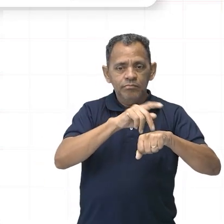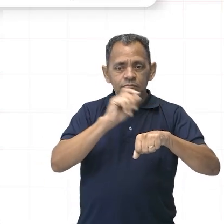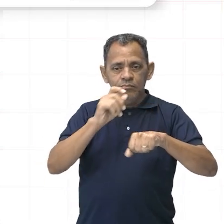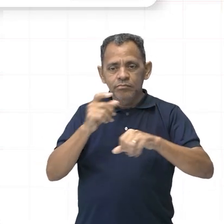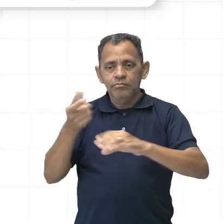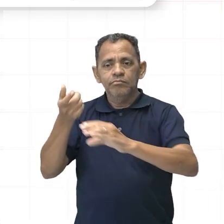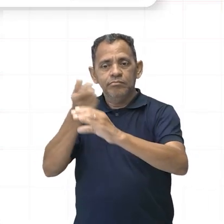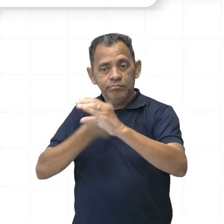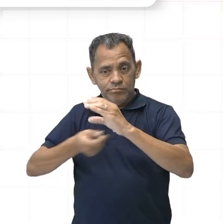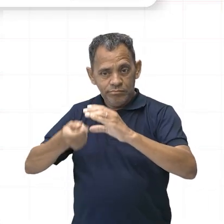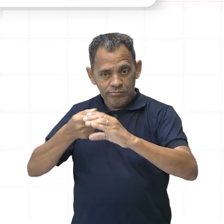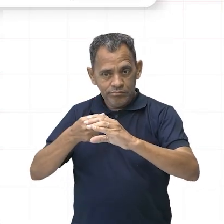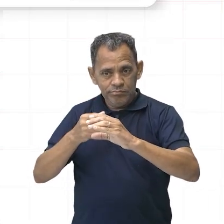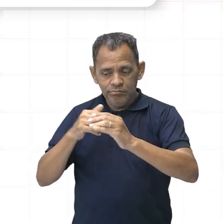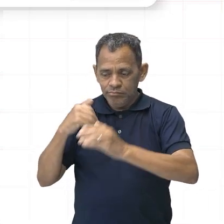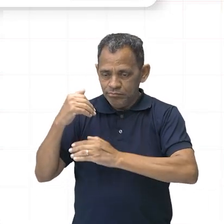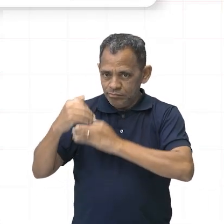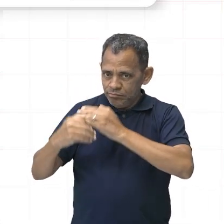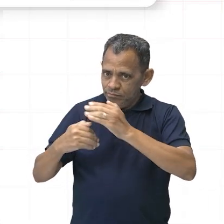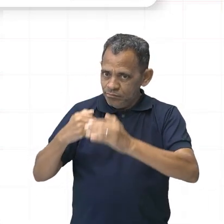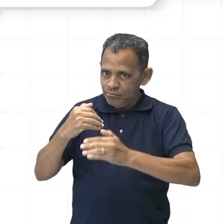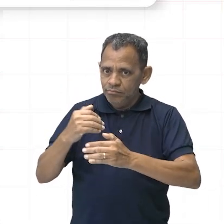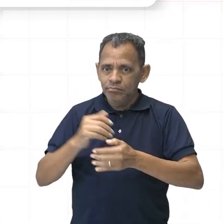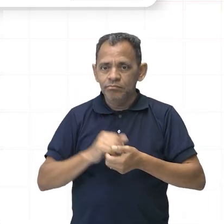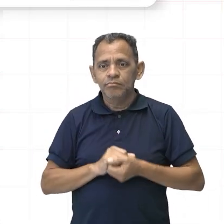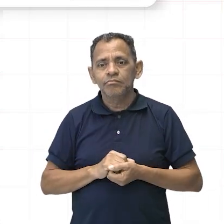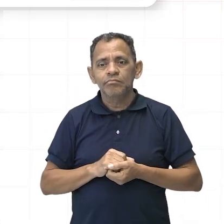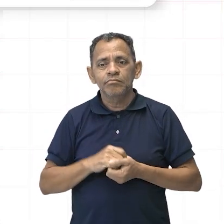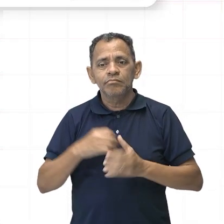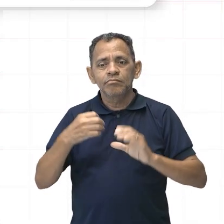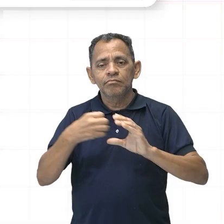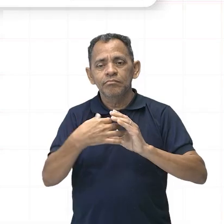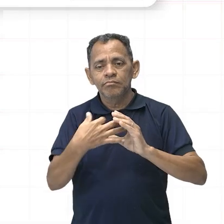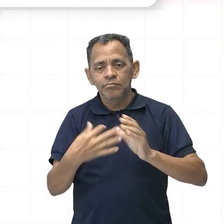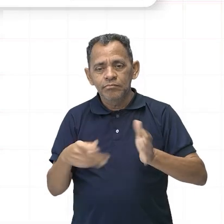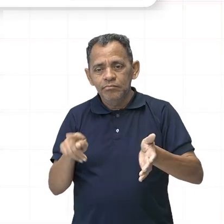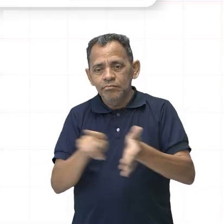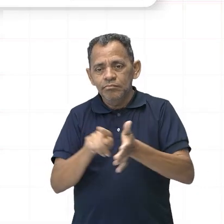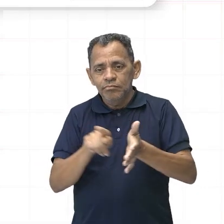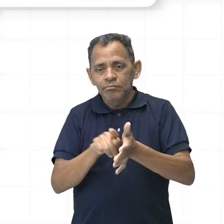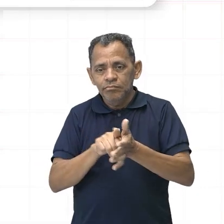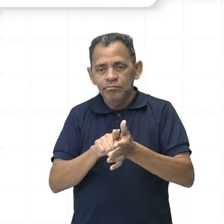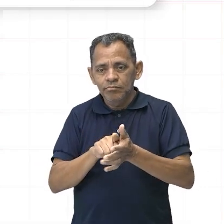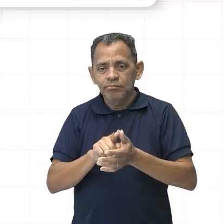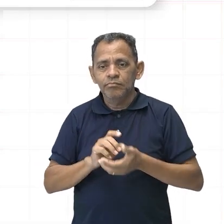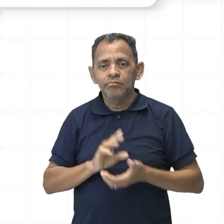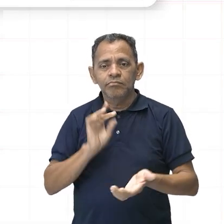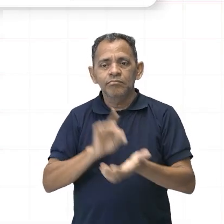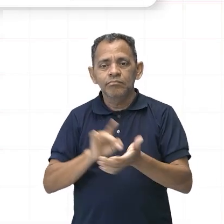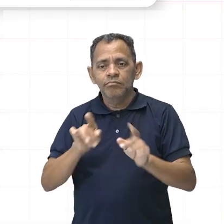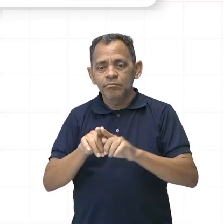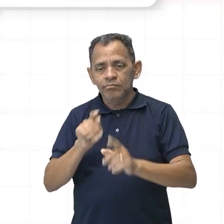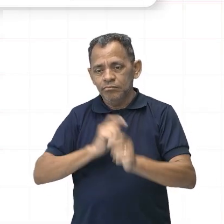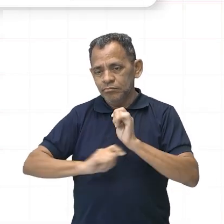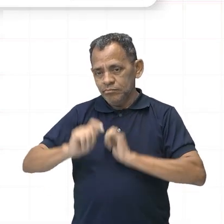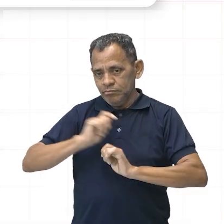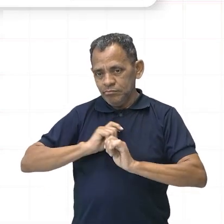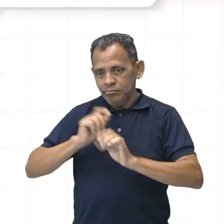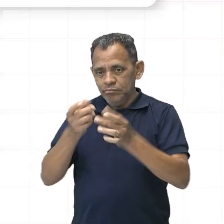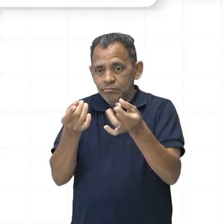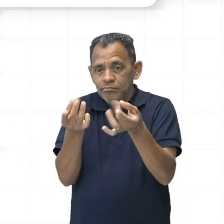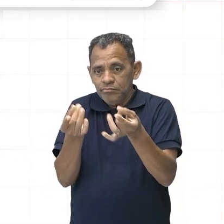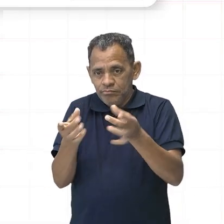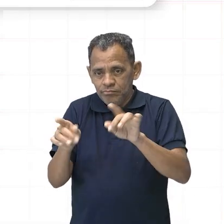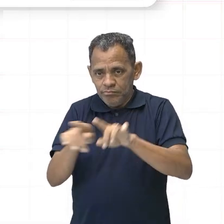países capitalistas desenvolvidos, né, caracterizados pela consolidação também de uma economia de